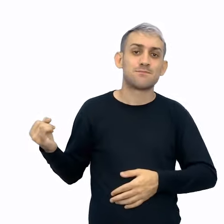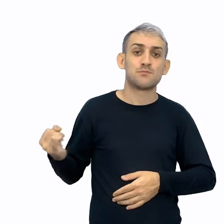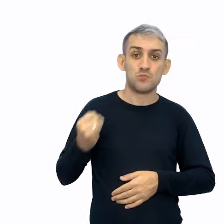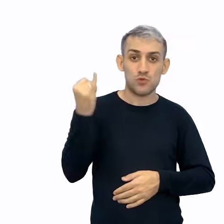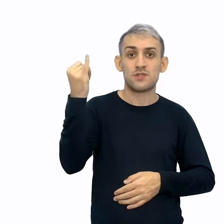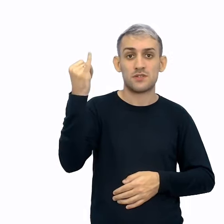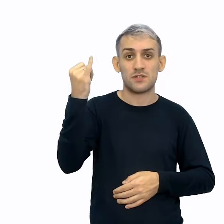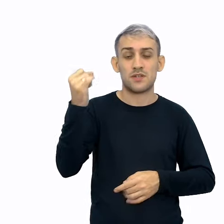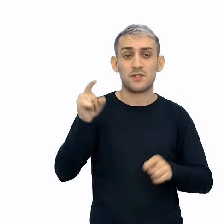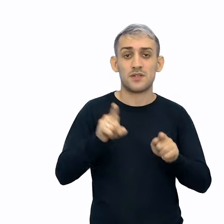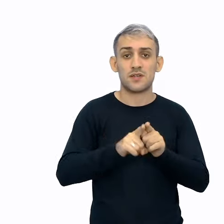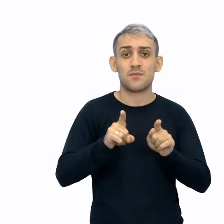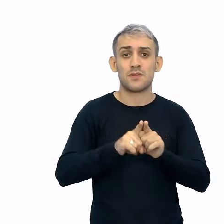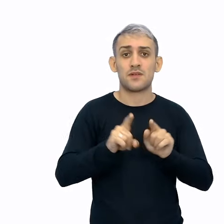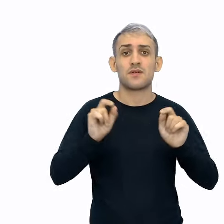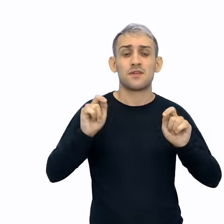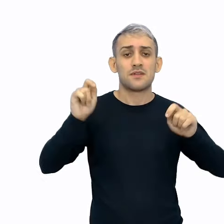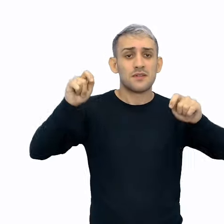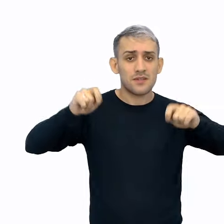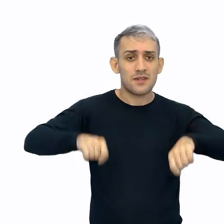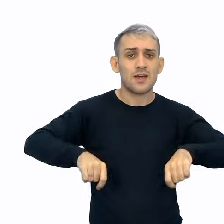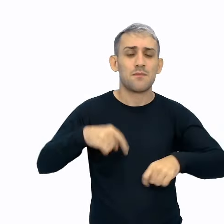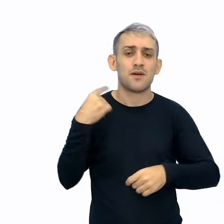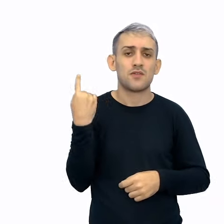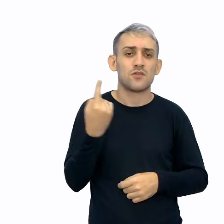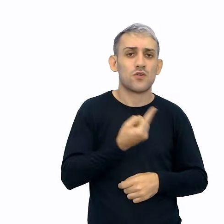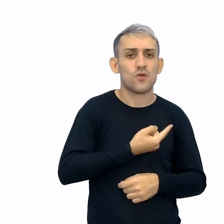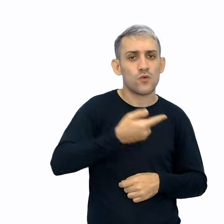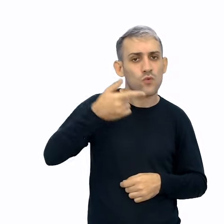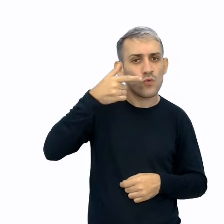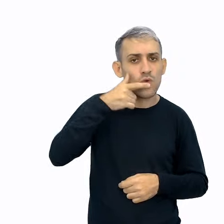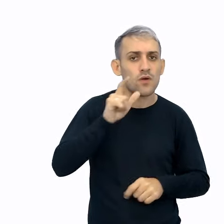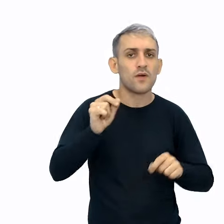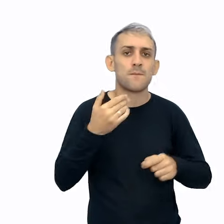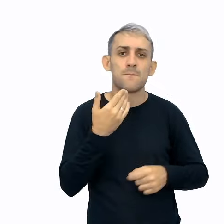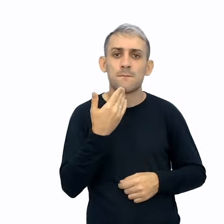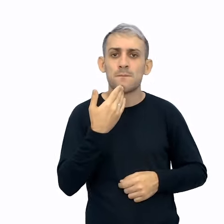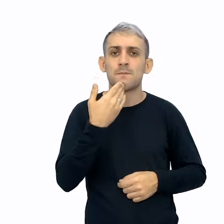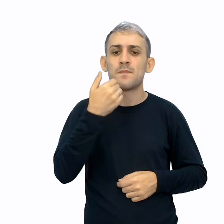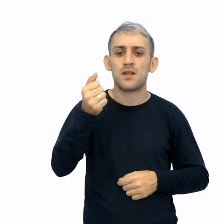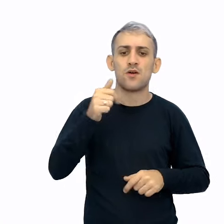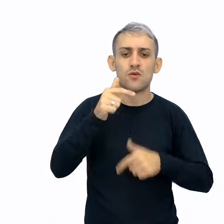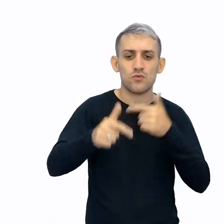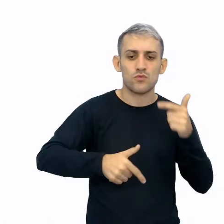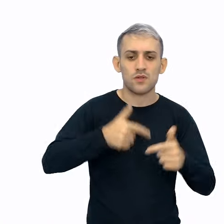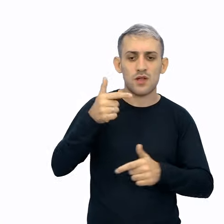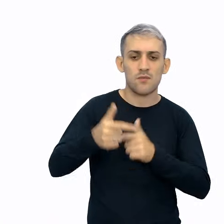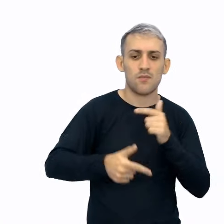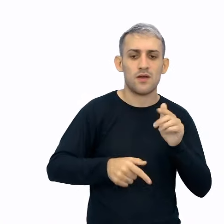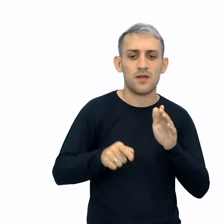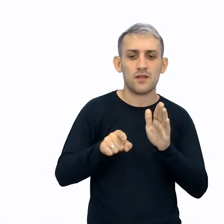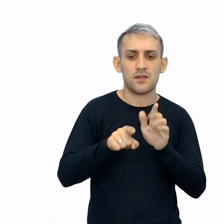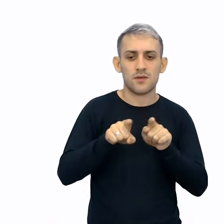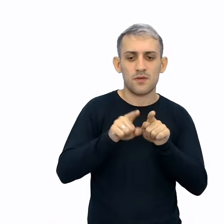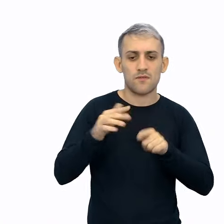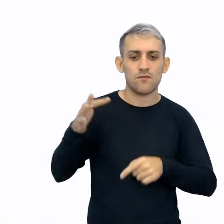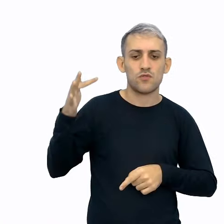e fundamental para que possamos aperfeiçoar o nosso trabalho em futuras ações